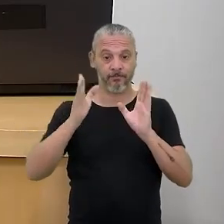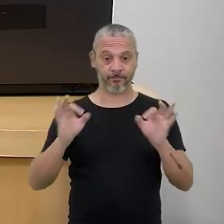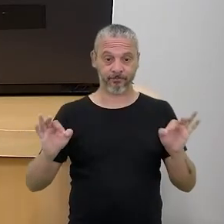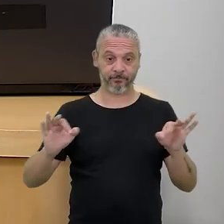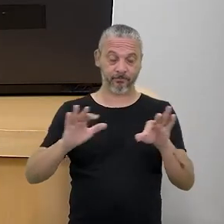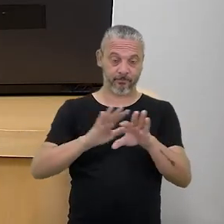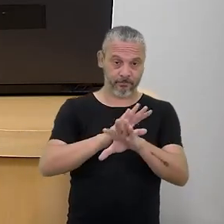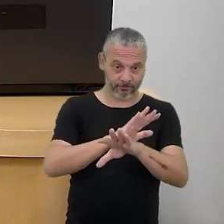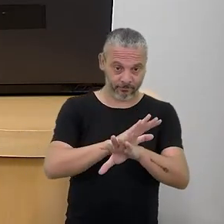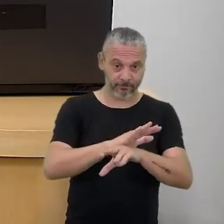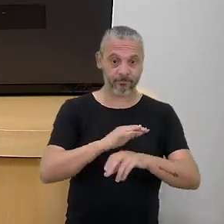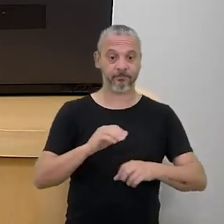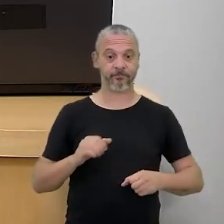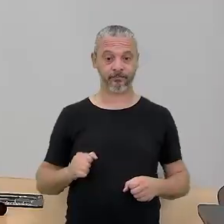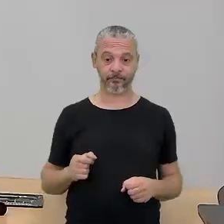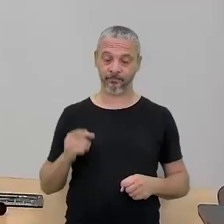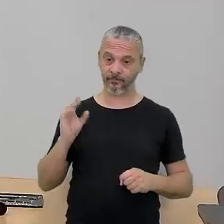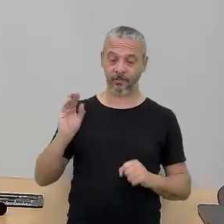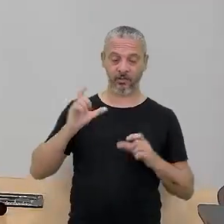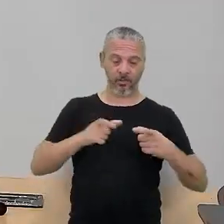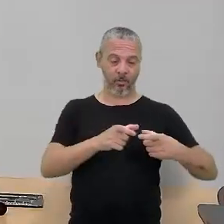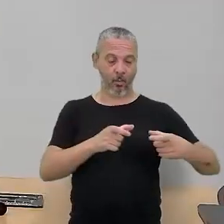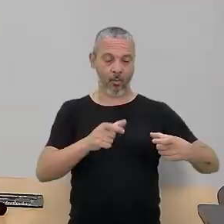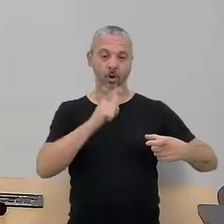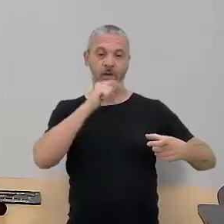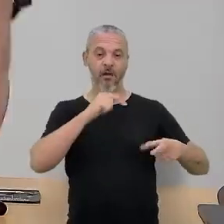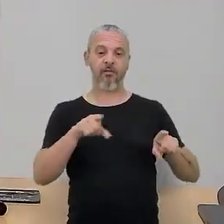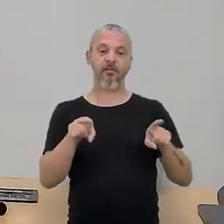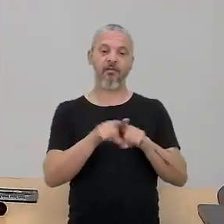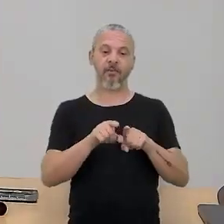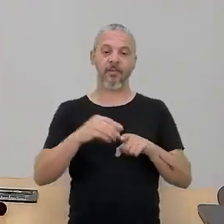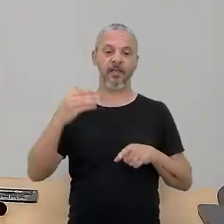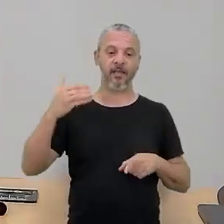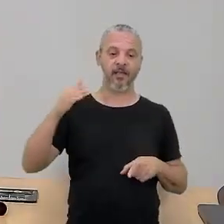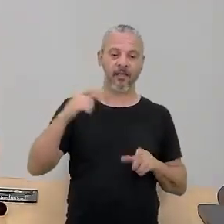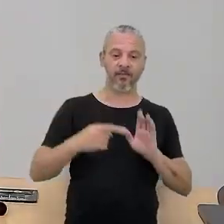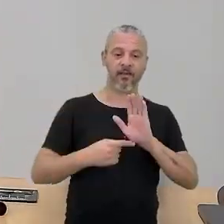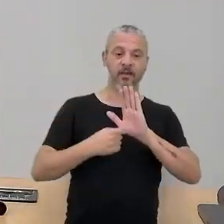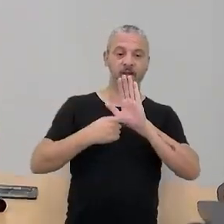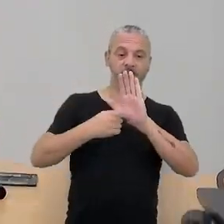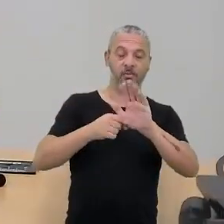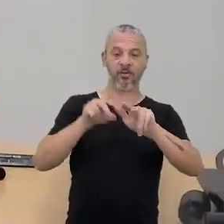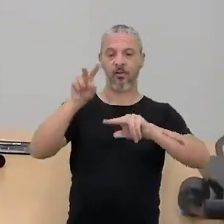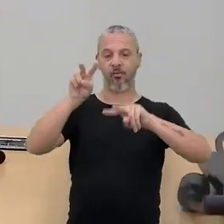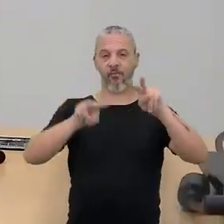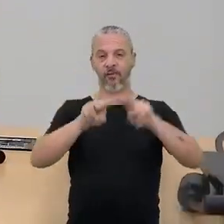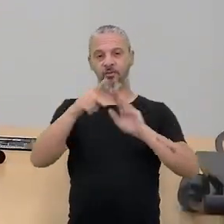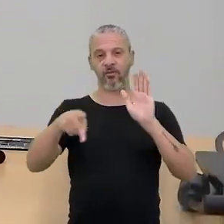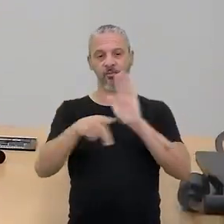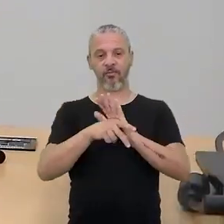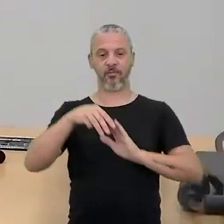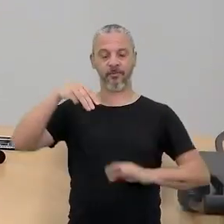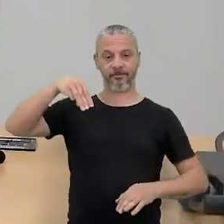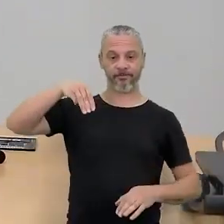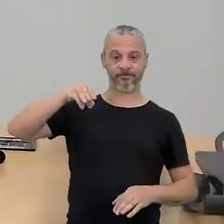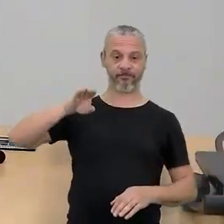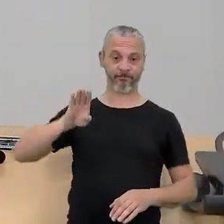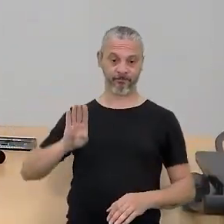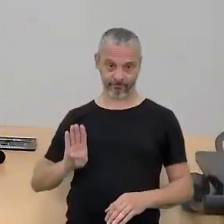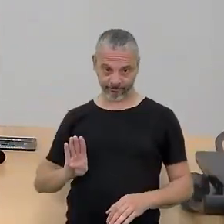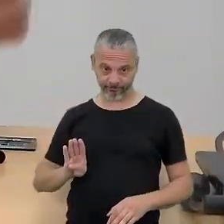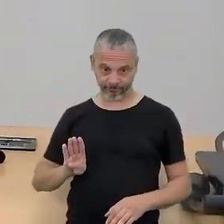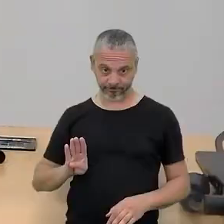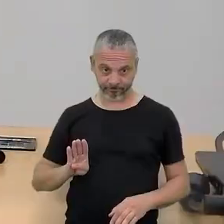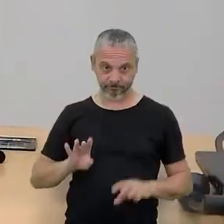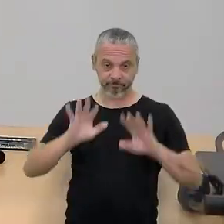recolher a minha água, colocamos o tanque e também deixamos aqui à mostra um visor para colocar a